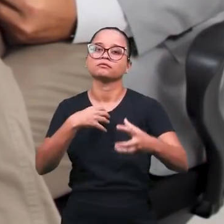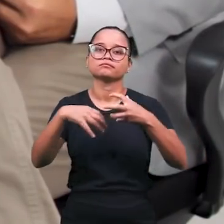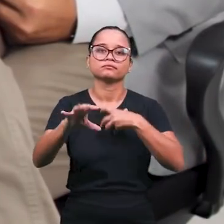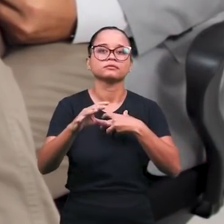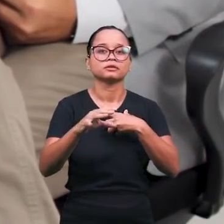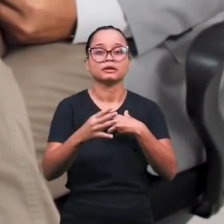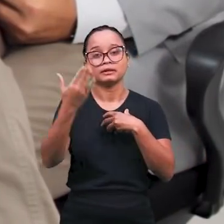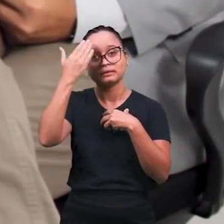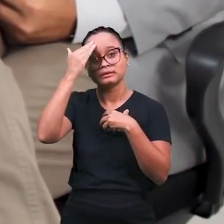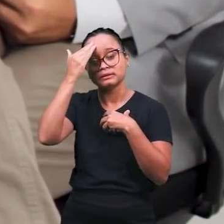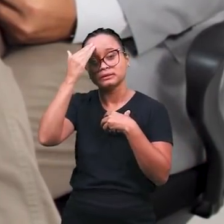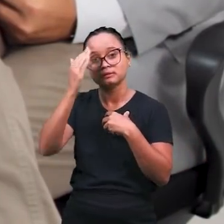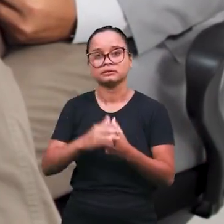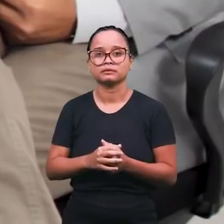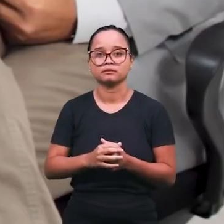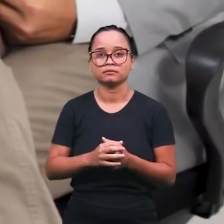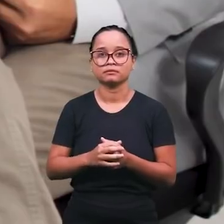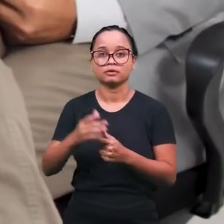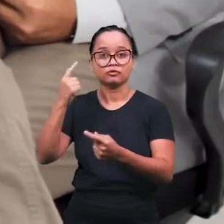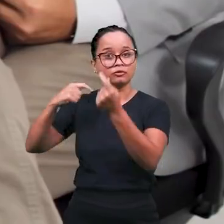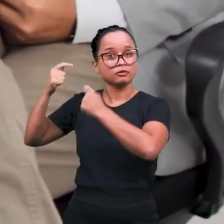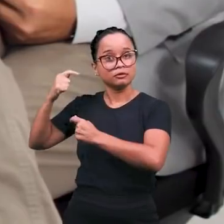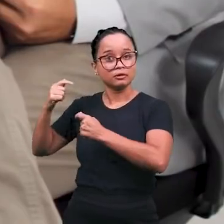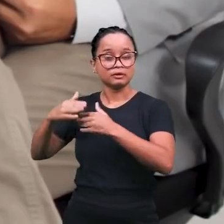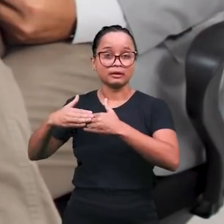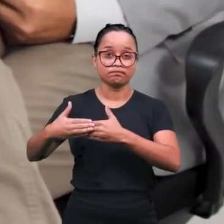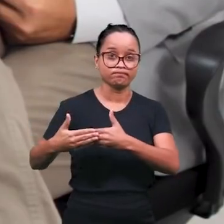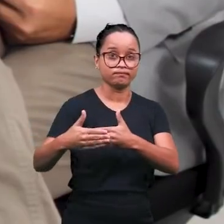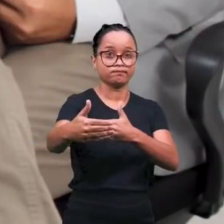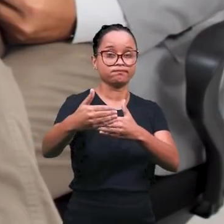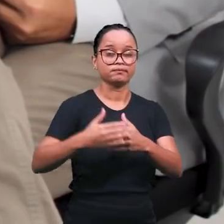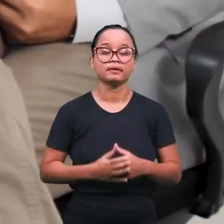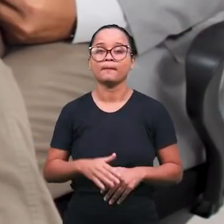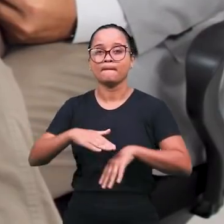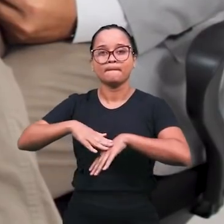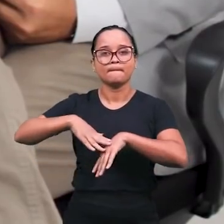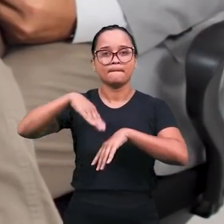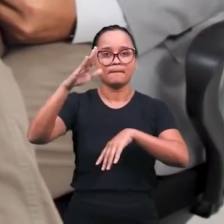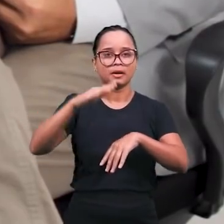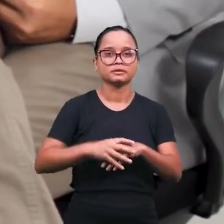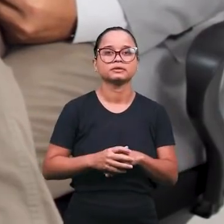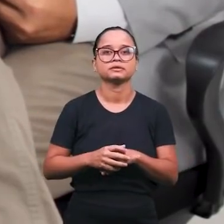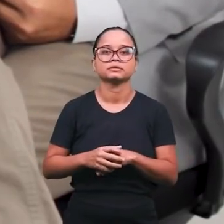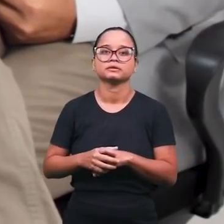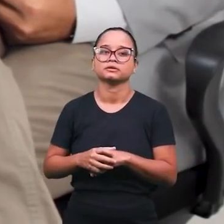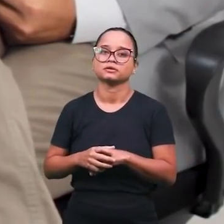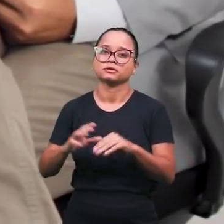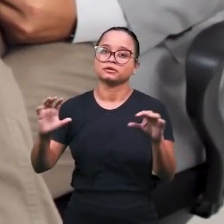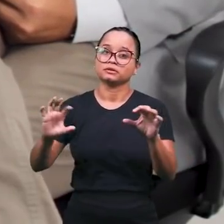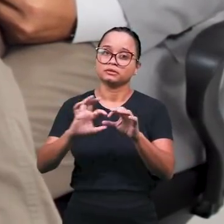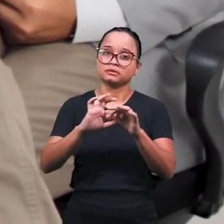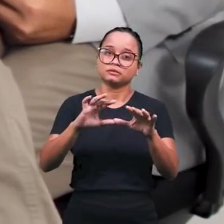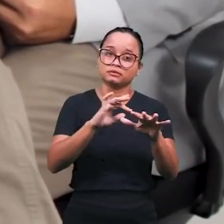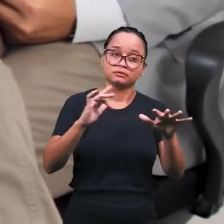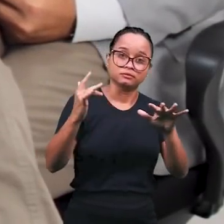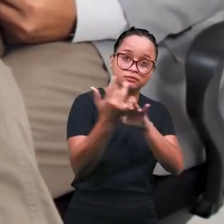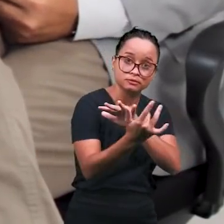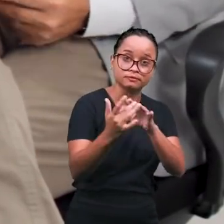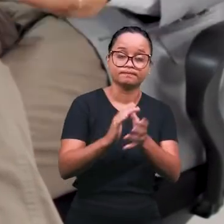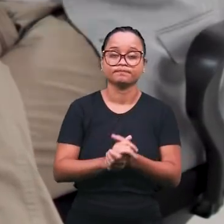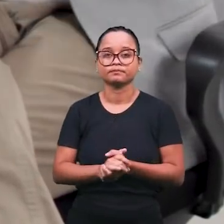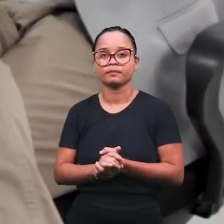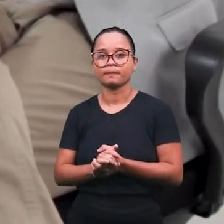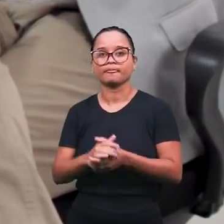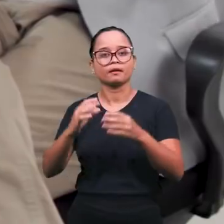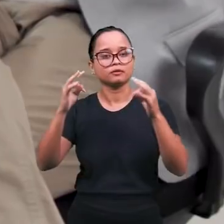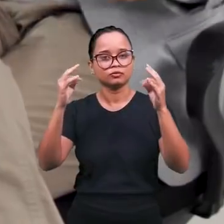na compreensão de uma geração que daqui por diante vai ser cada vez mais afinada com as redes sociais, com as